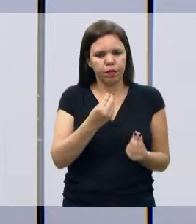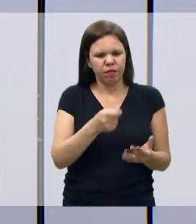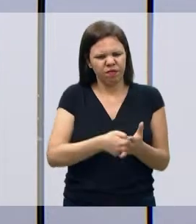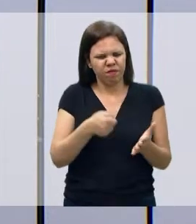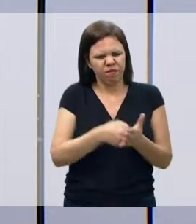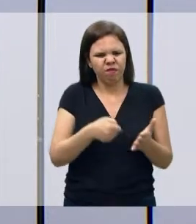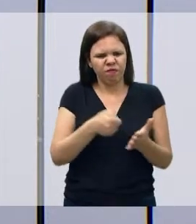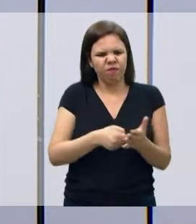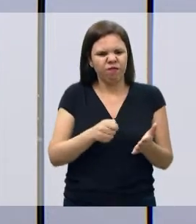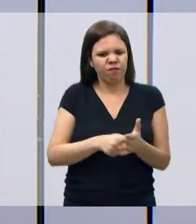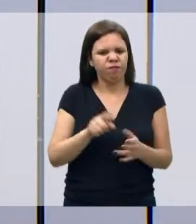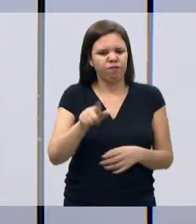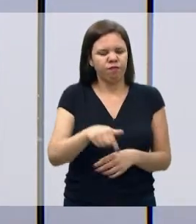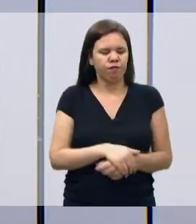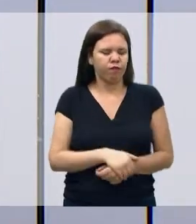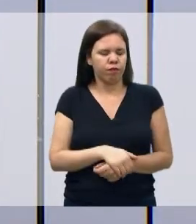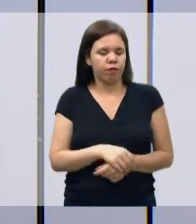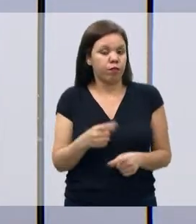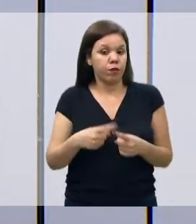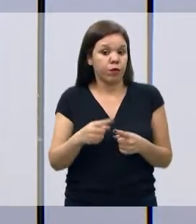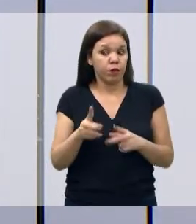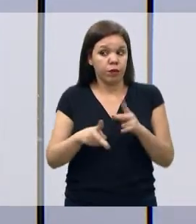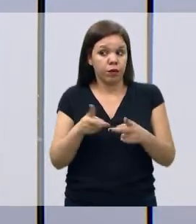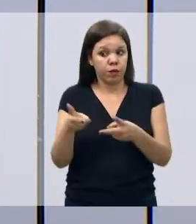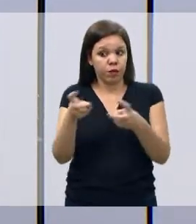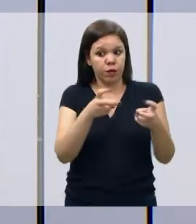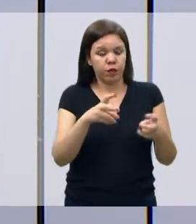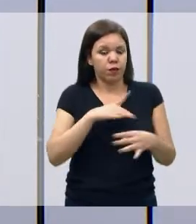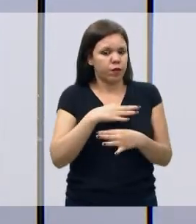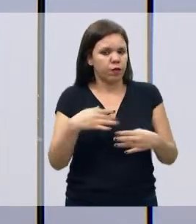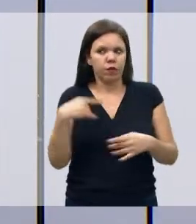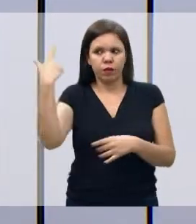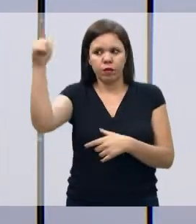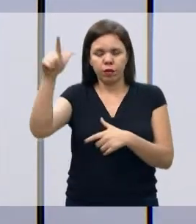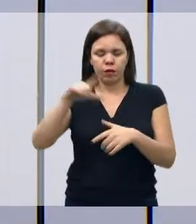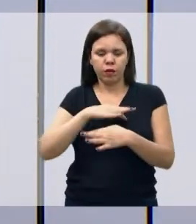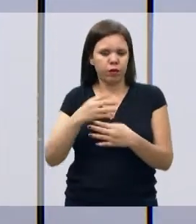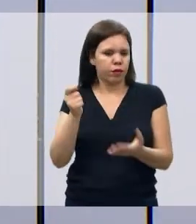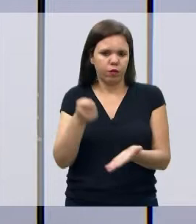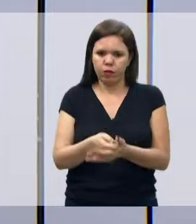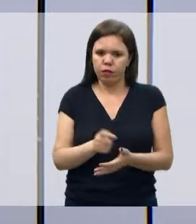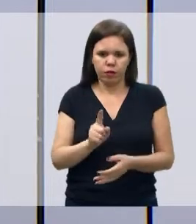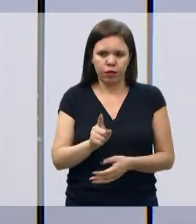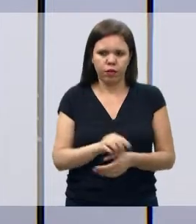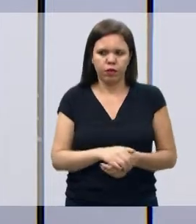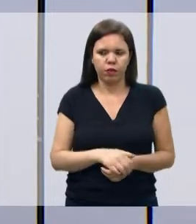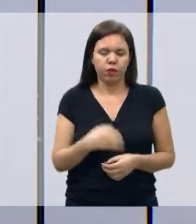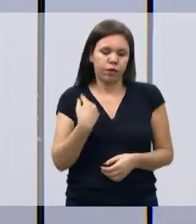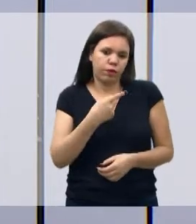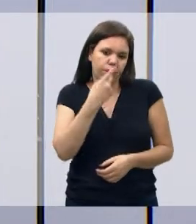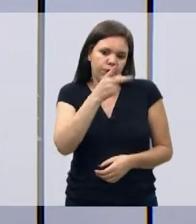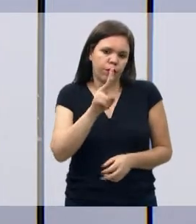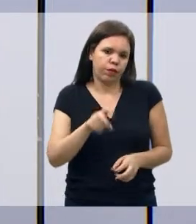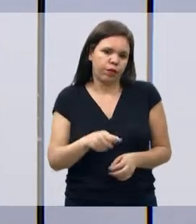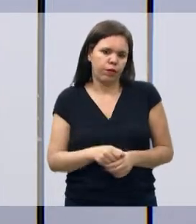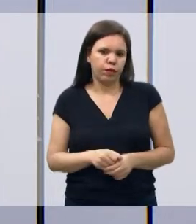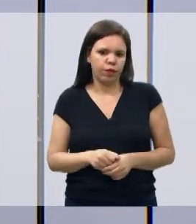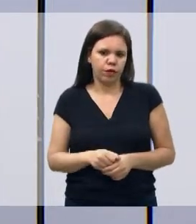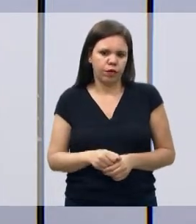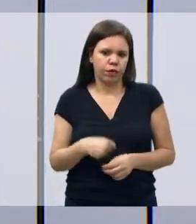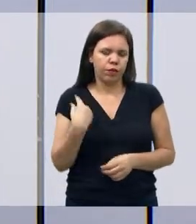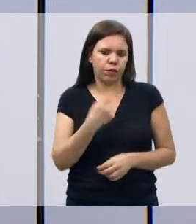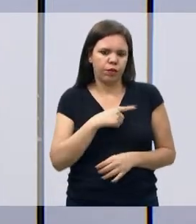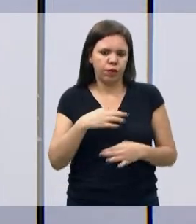por isso, porque você vê o entorno, as cidades não pagam. Mas a gente fala, é o tal do subsídio que a